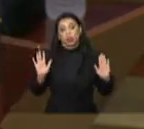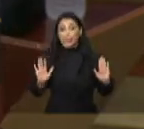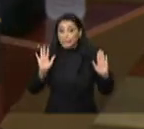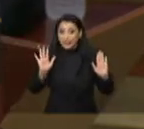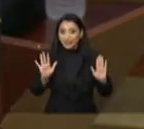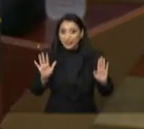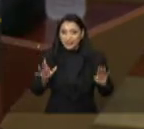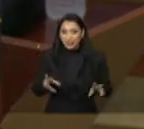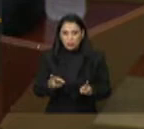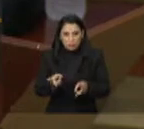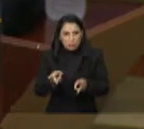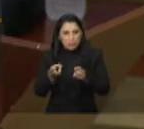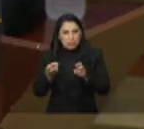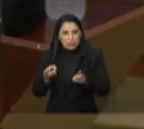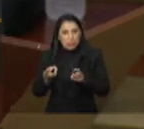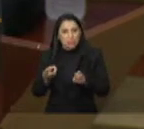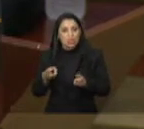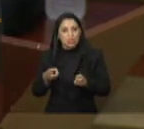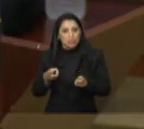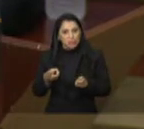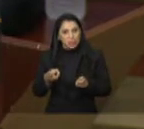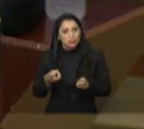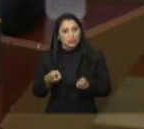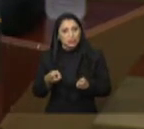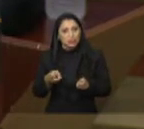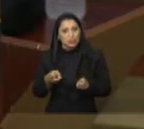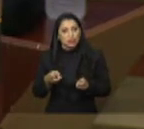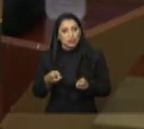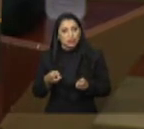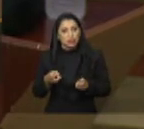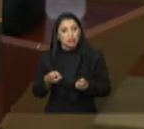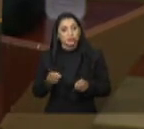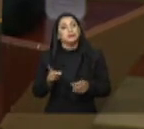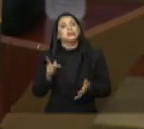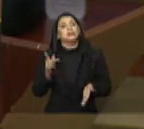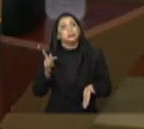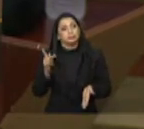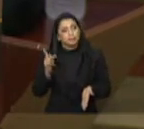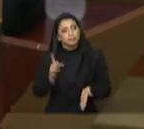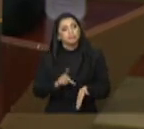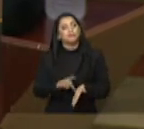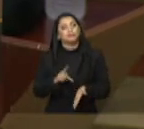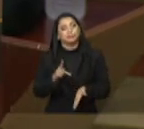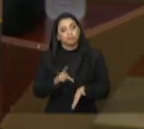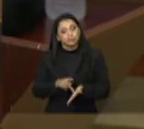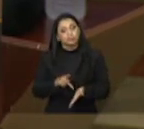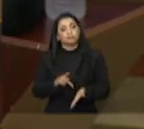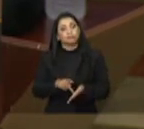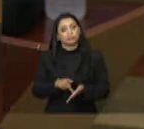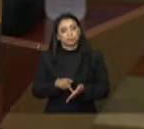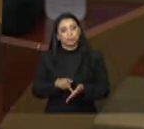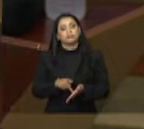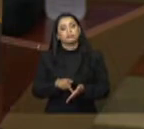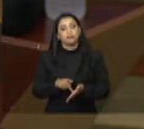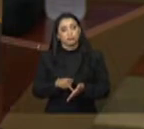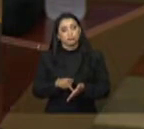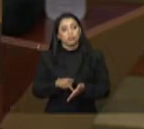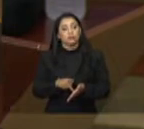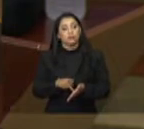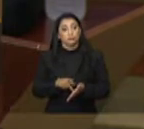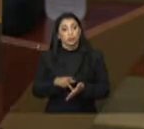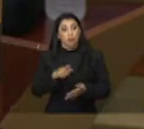percebe que aqui de fato nós estamos diante de